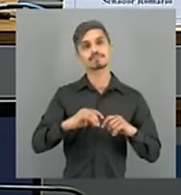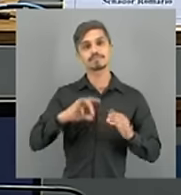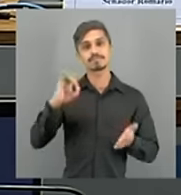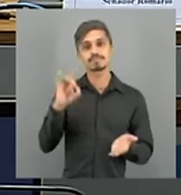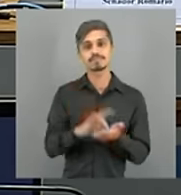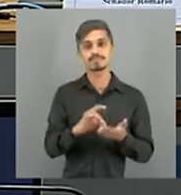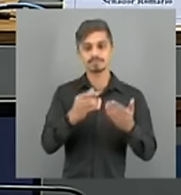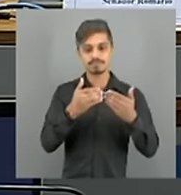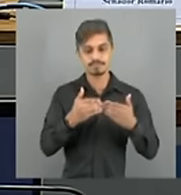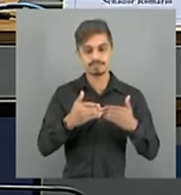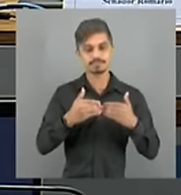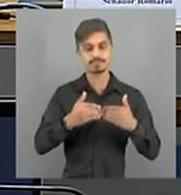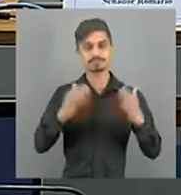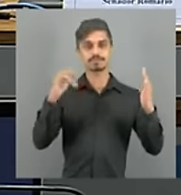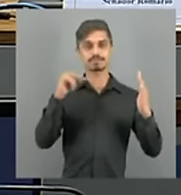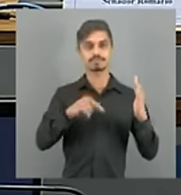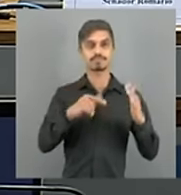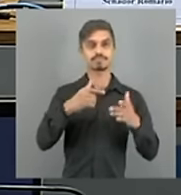abrir essa caixa preta do futebol?